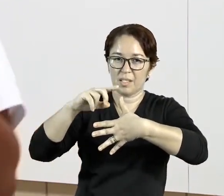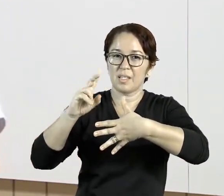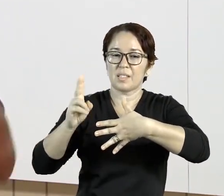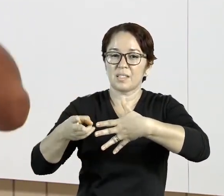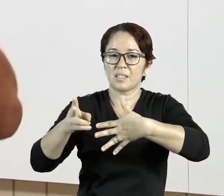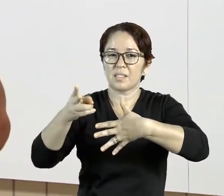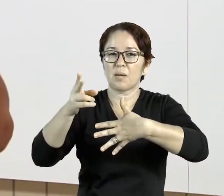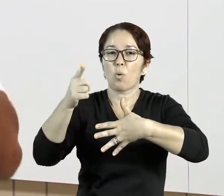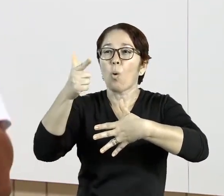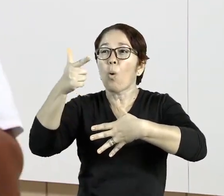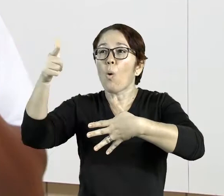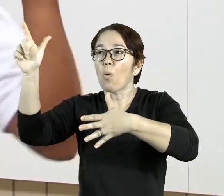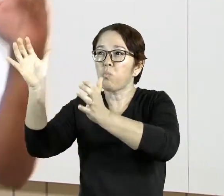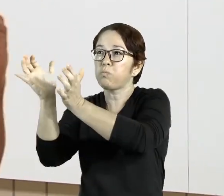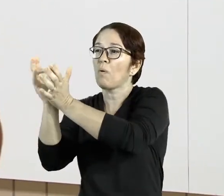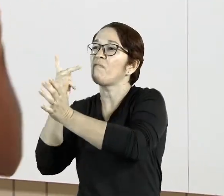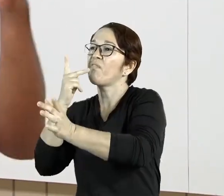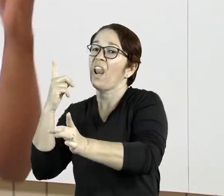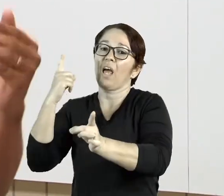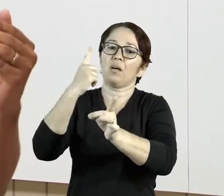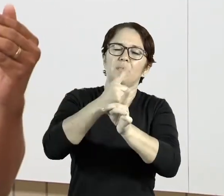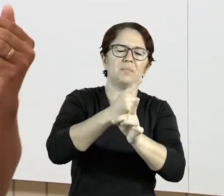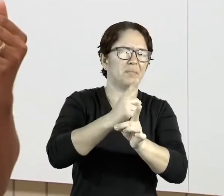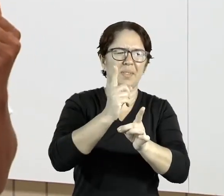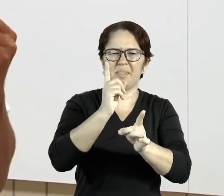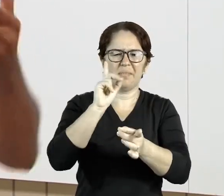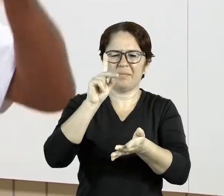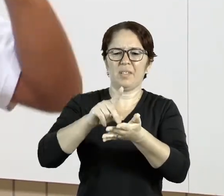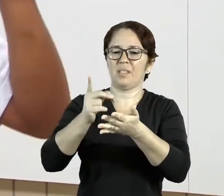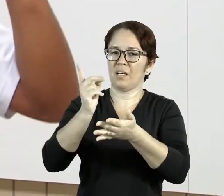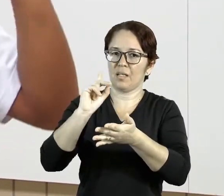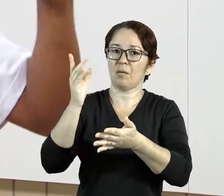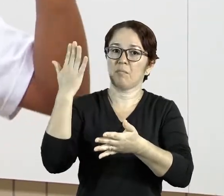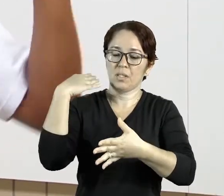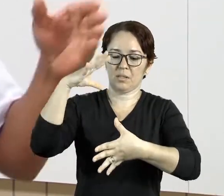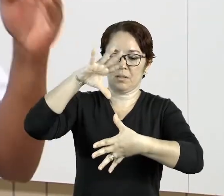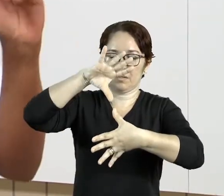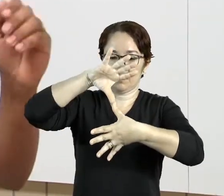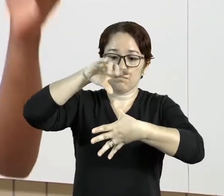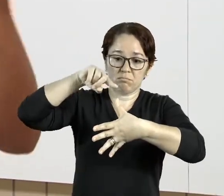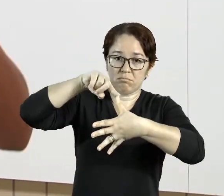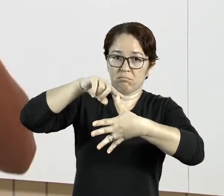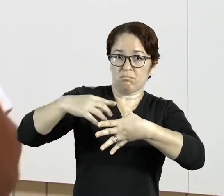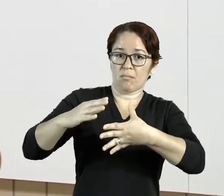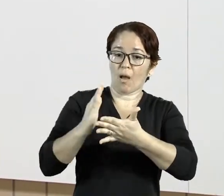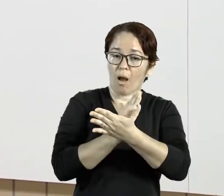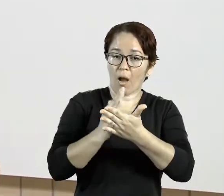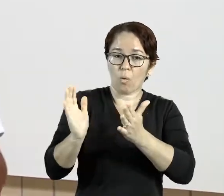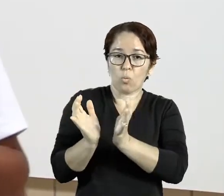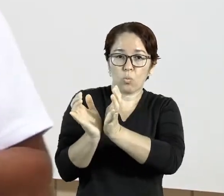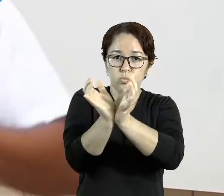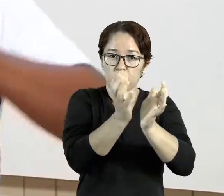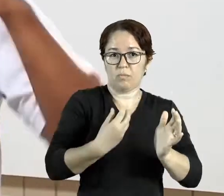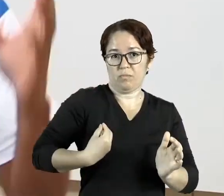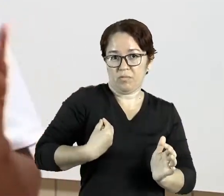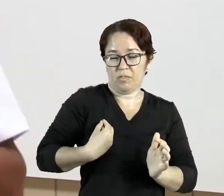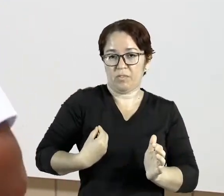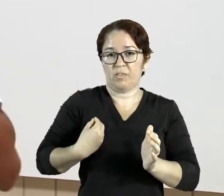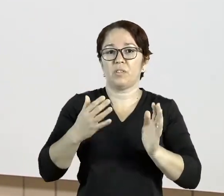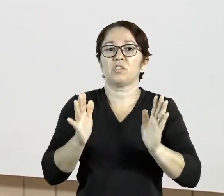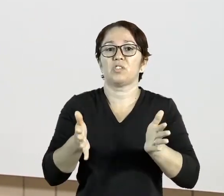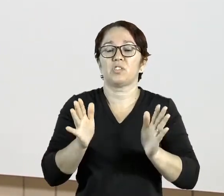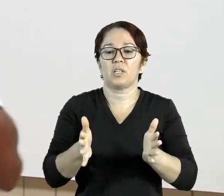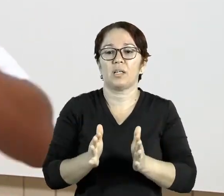povos que foram encontrados, certo? Na região da América, tá? Na América, mas na América Central, por isso que fala Mesoamérica. Professor, resume para